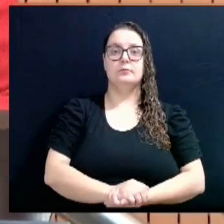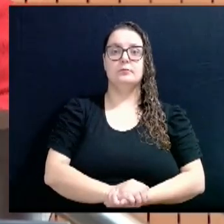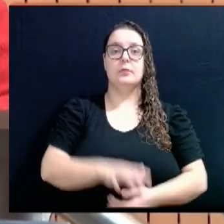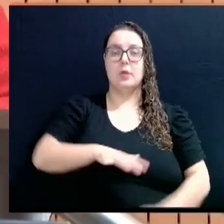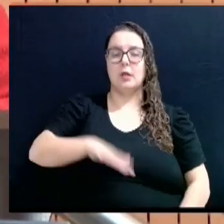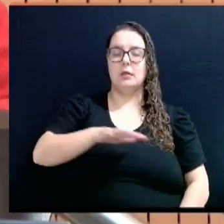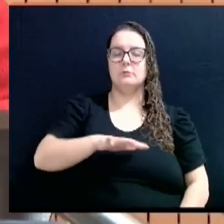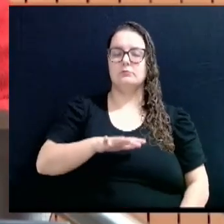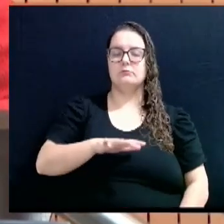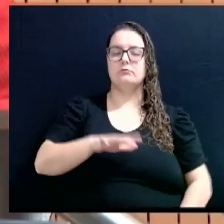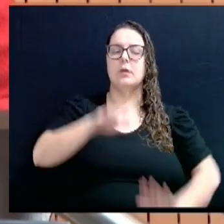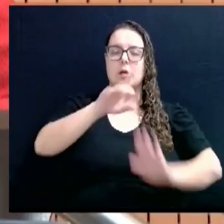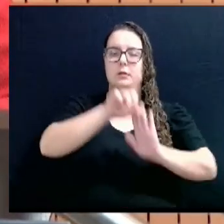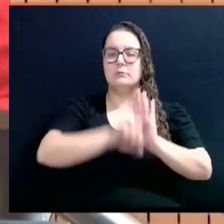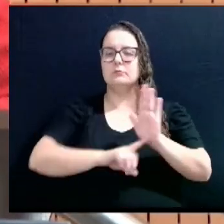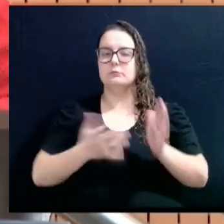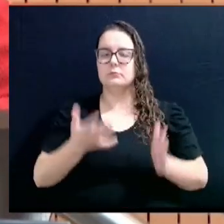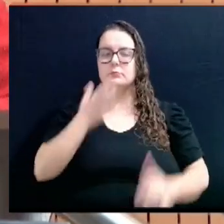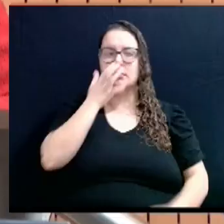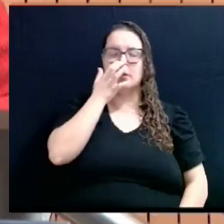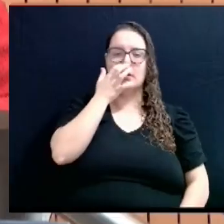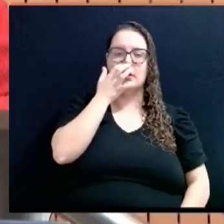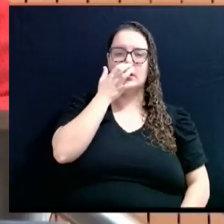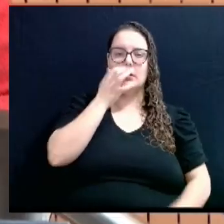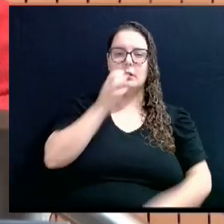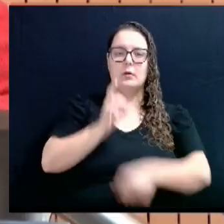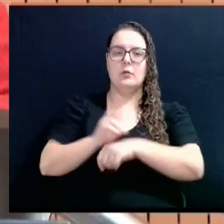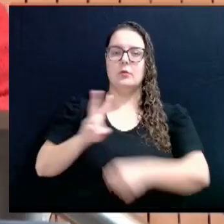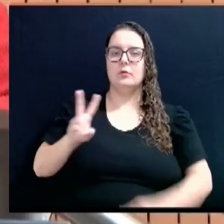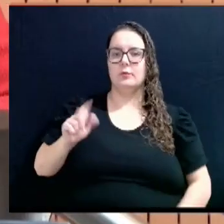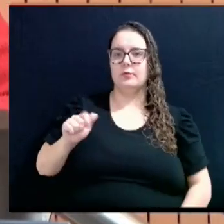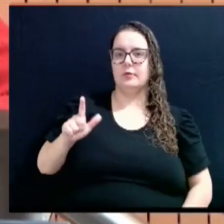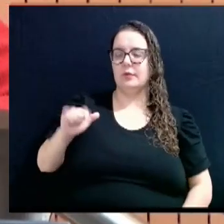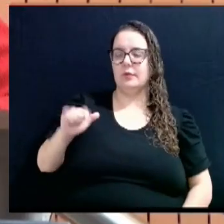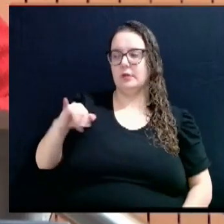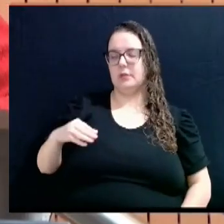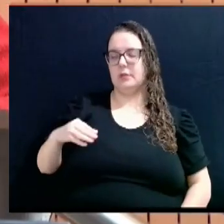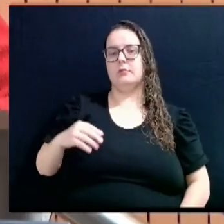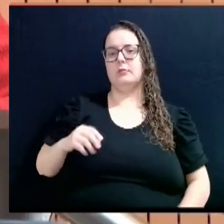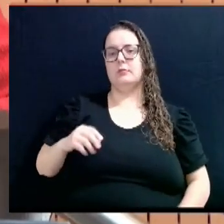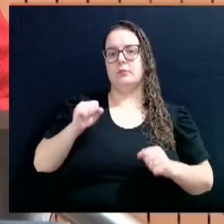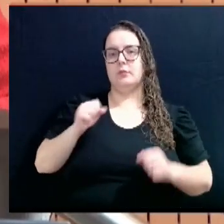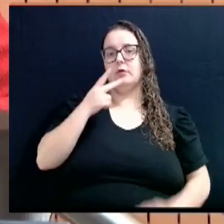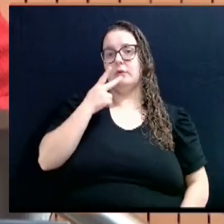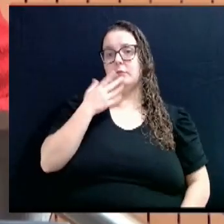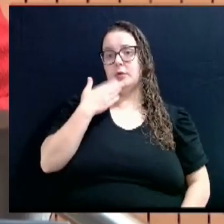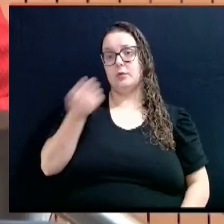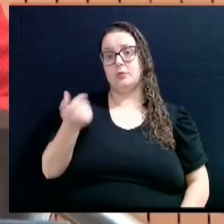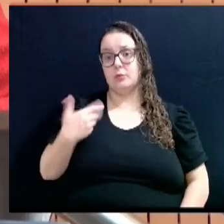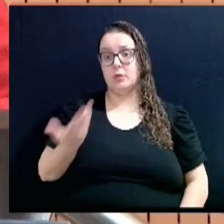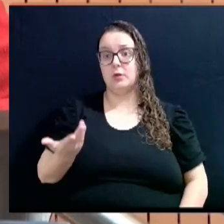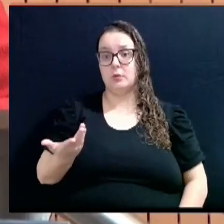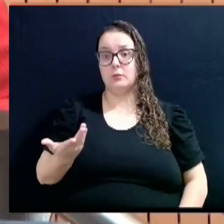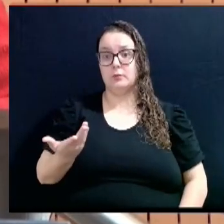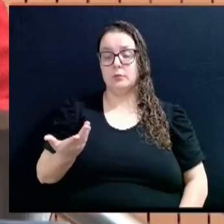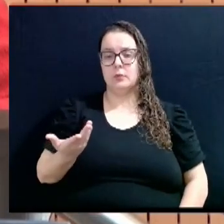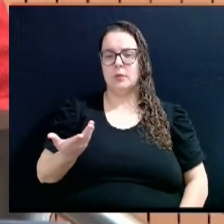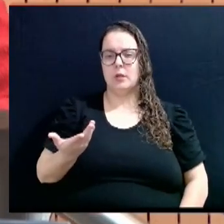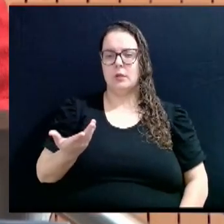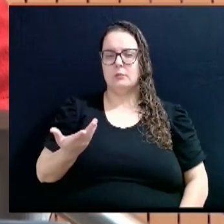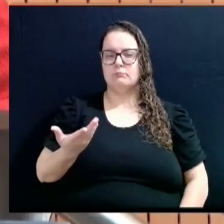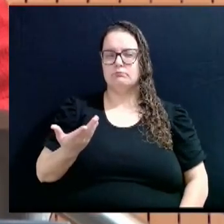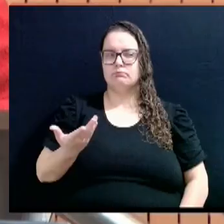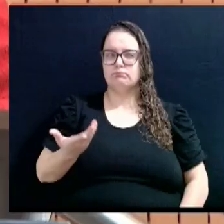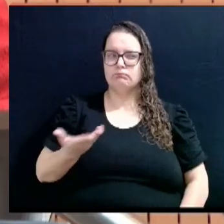que o doutor Valim pode falar muito melhor que eu, mas ainda parece muito